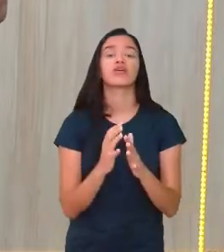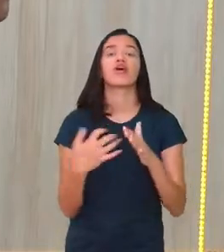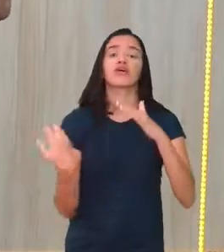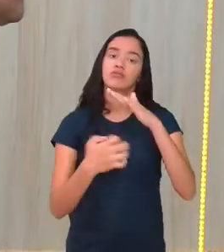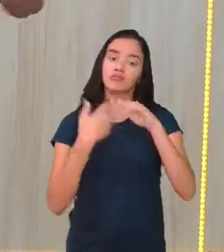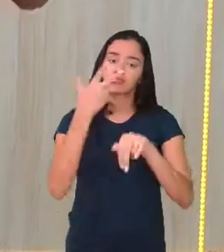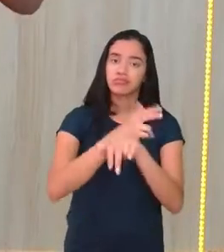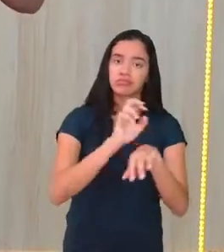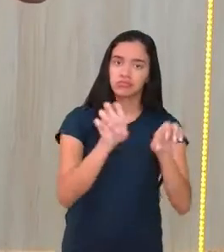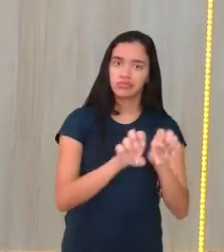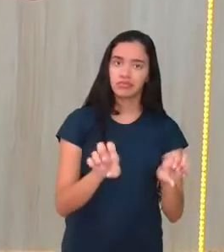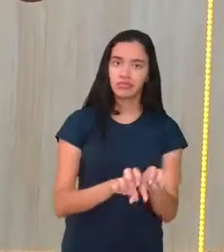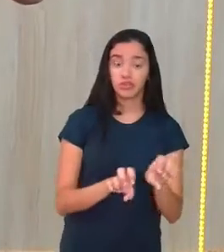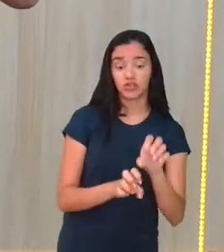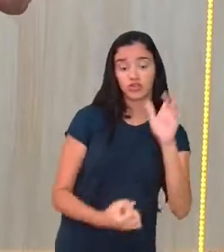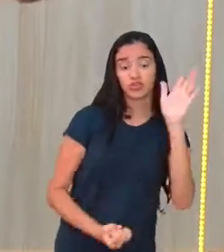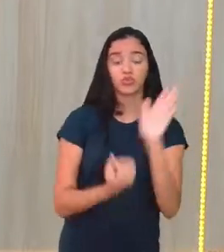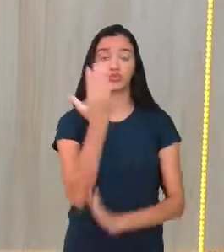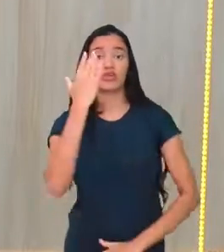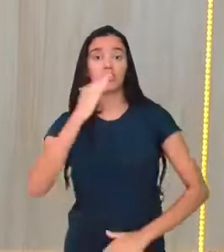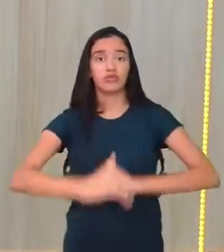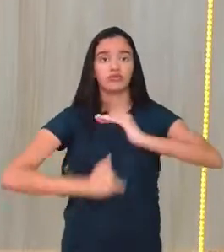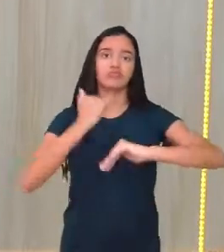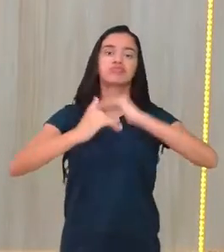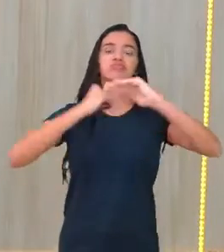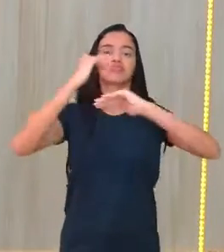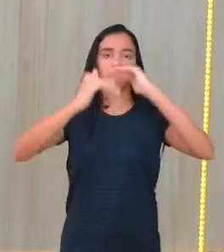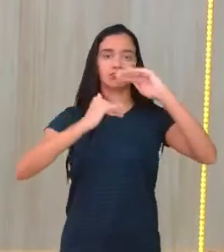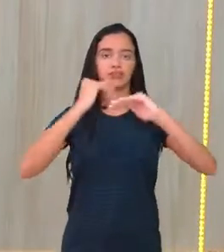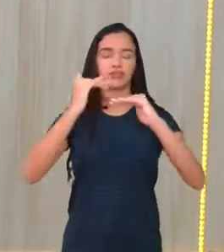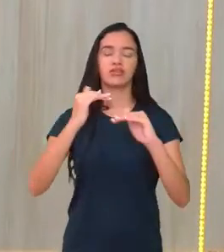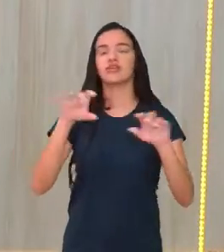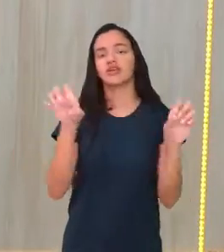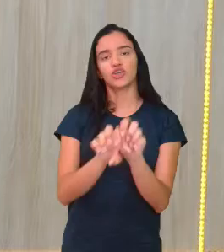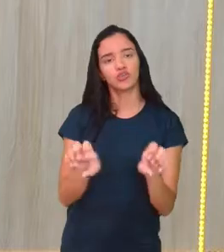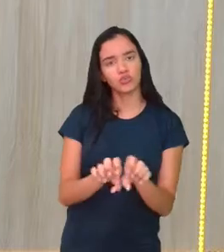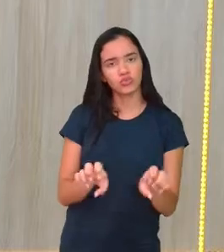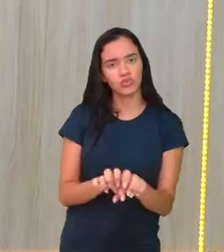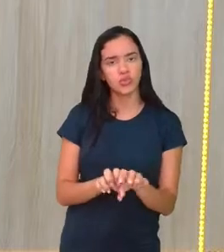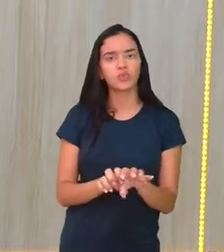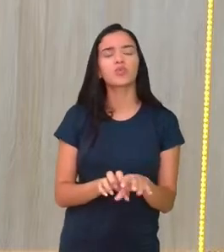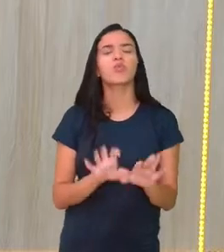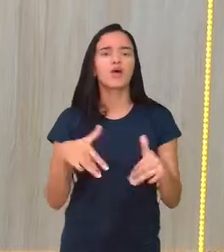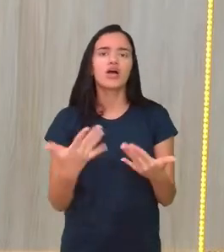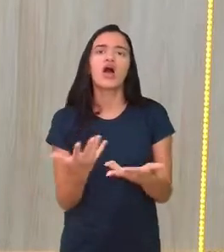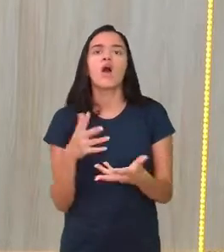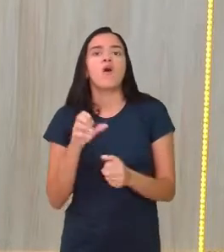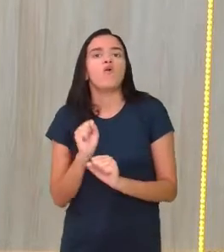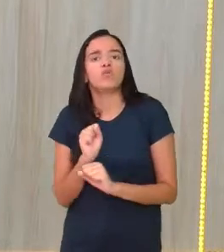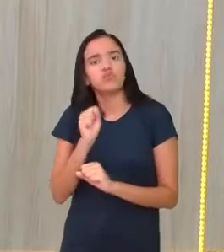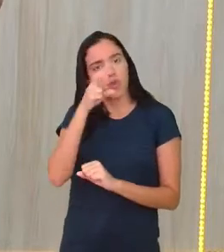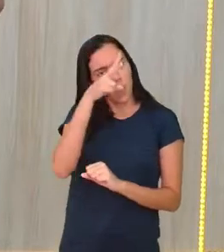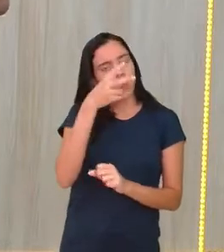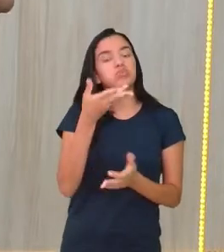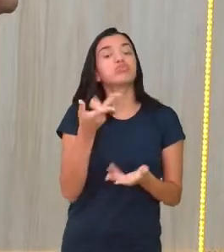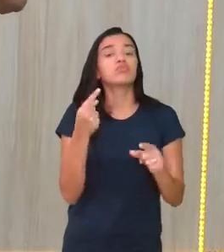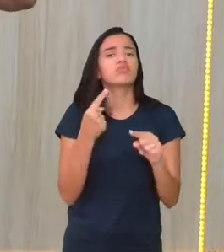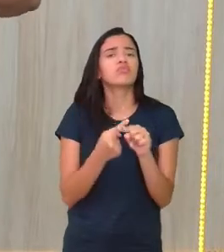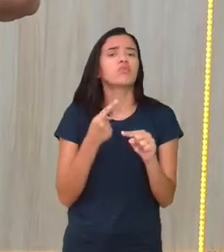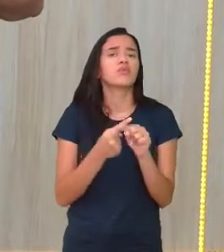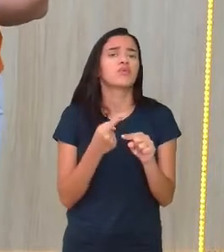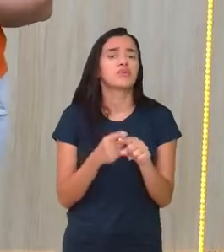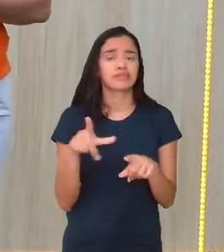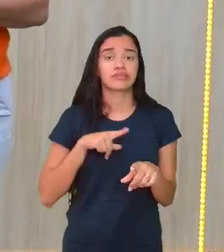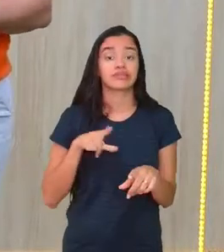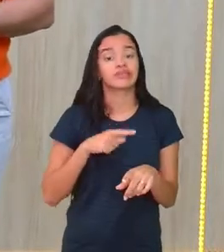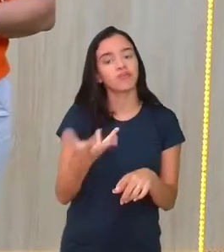ela surgiu e cresceu né, e se estruturou de uma forma tão grande, tão poderosa, porque havia